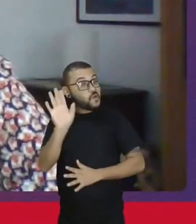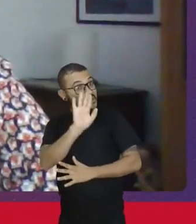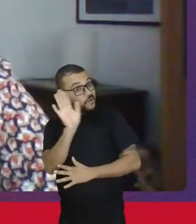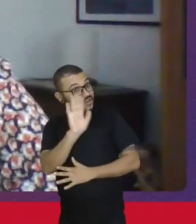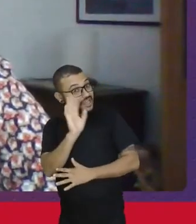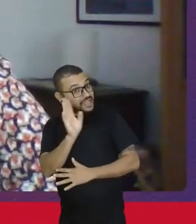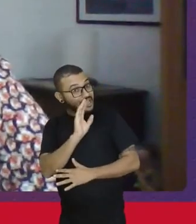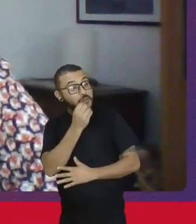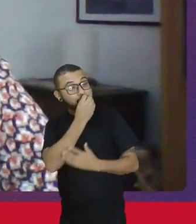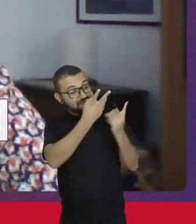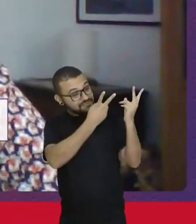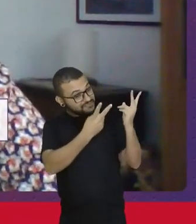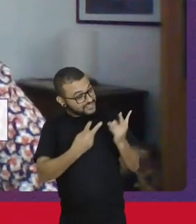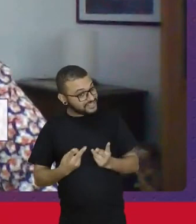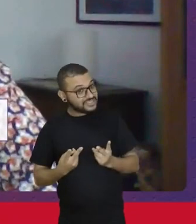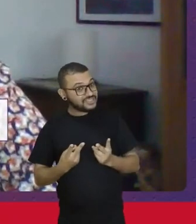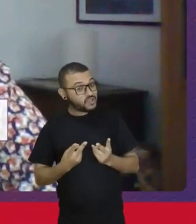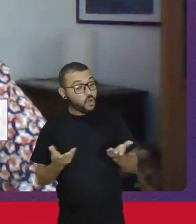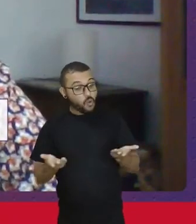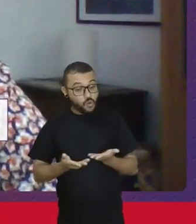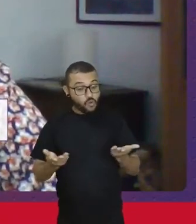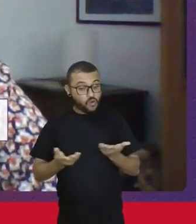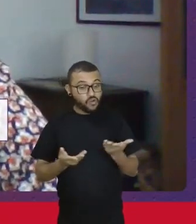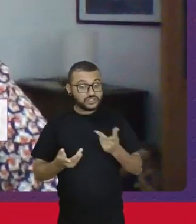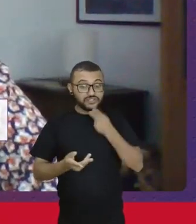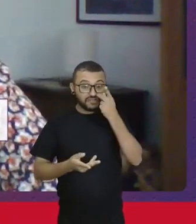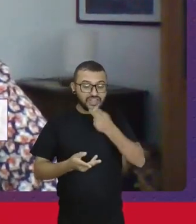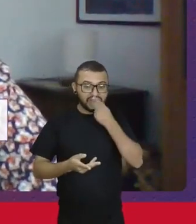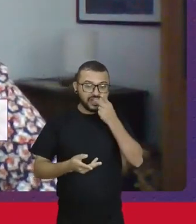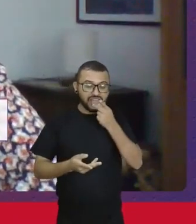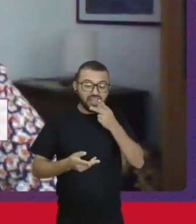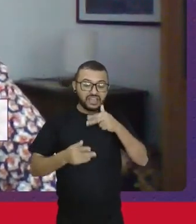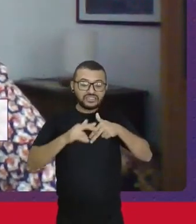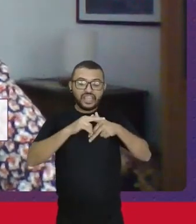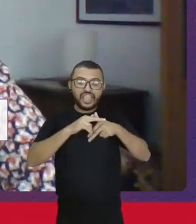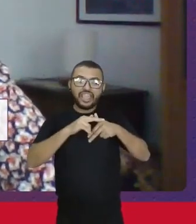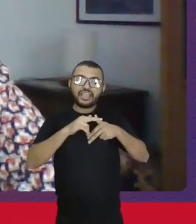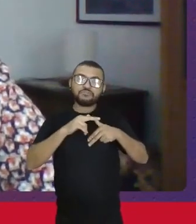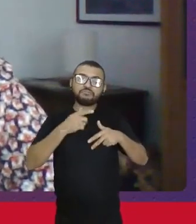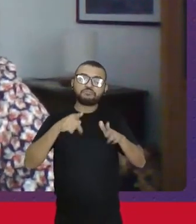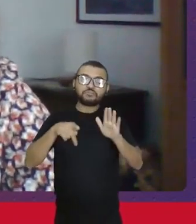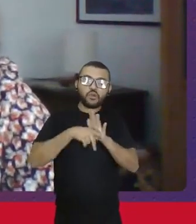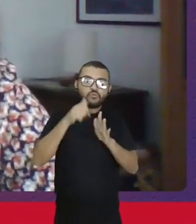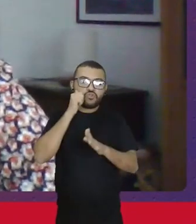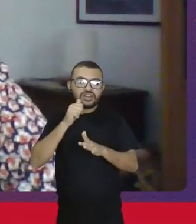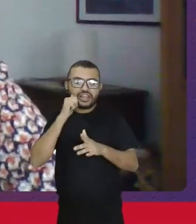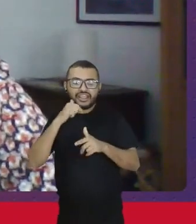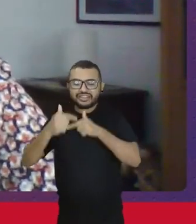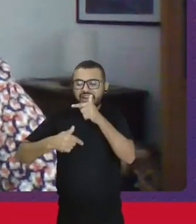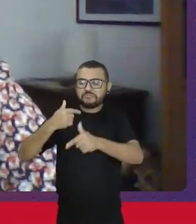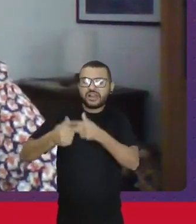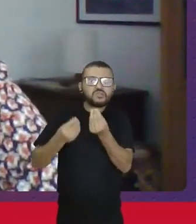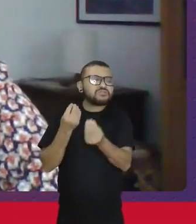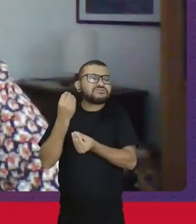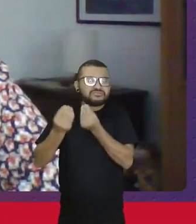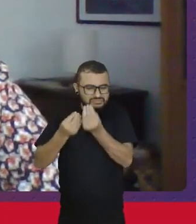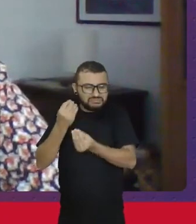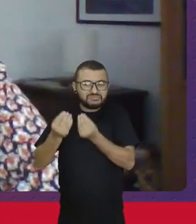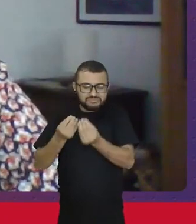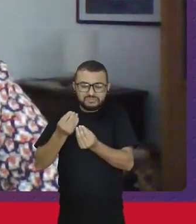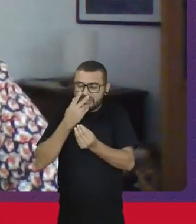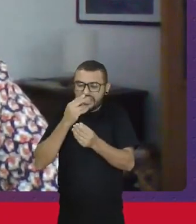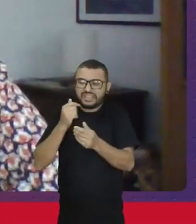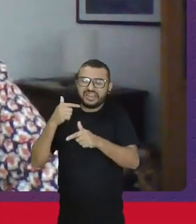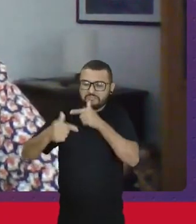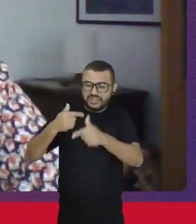Olá, sejam todas bem-vindas. Hoje nós vamos falar sobre a divisão sexual do trabalho e a exploração das mulheres. Então é muito